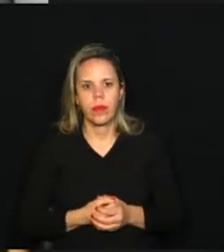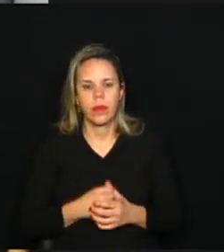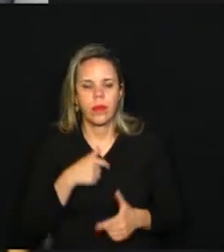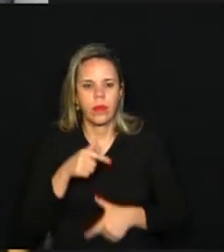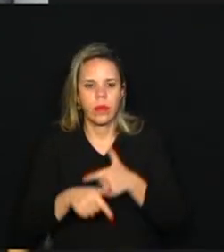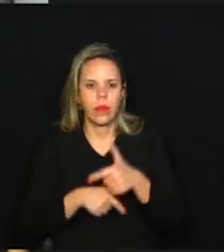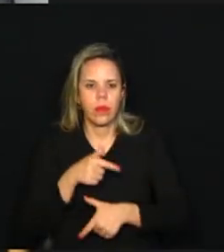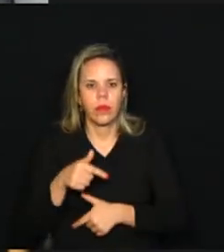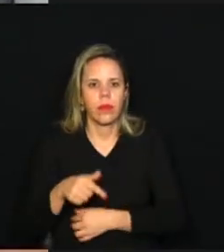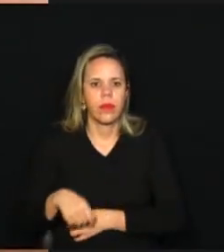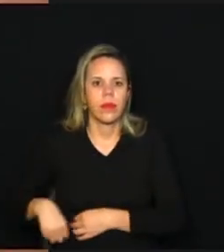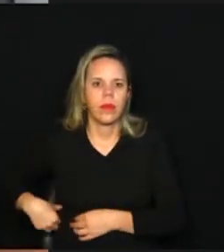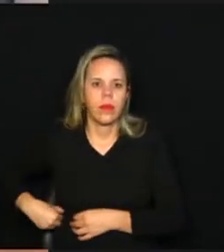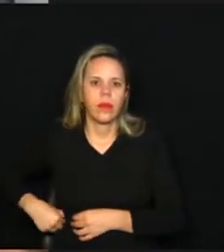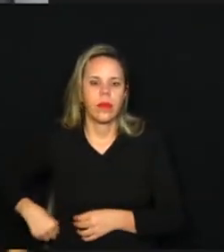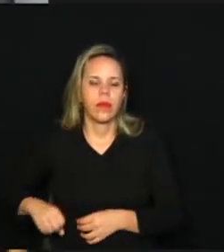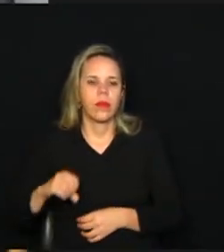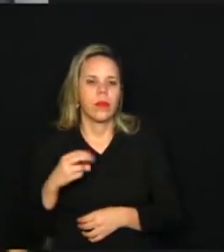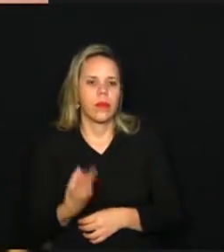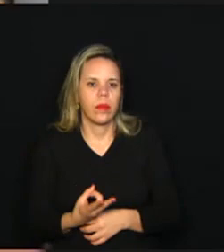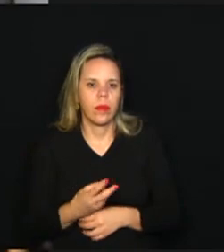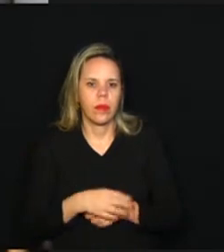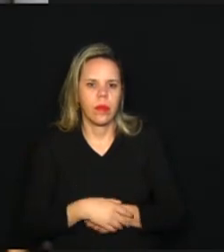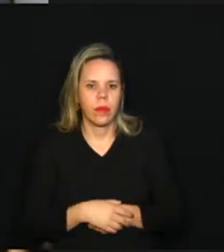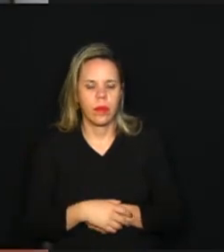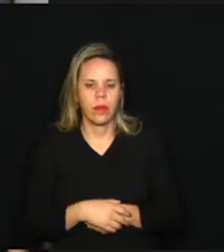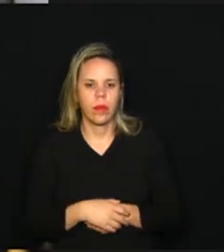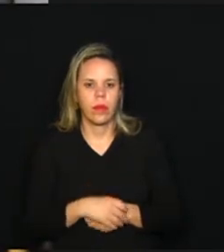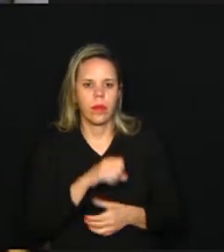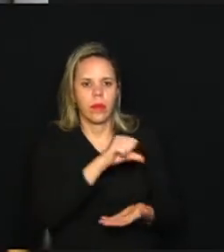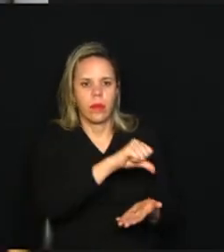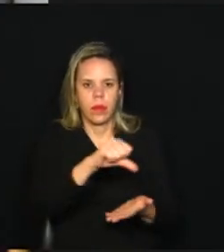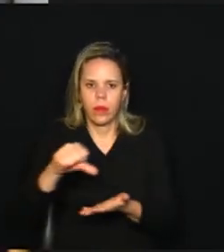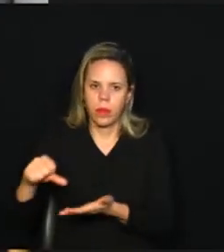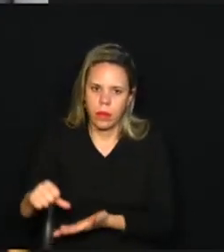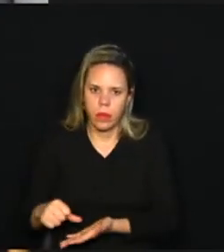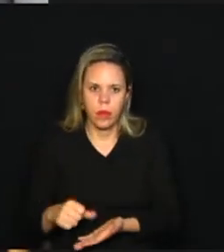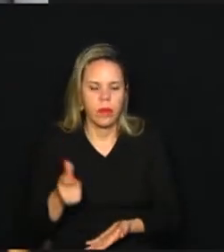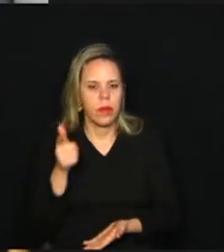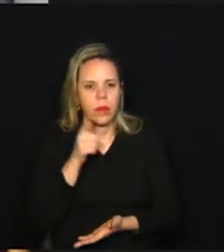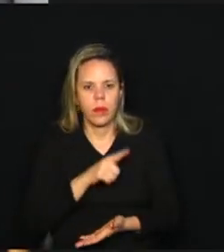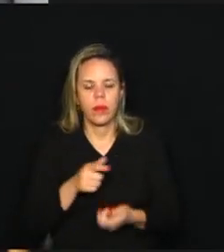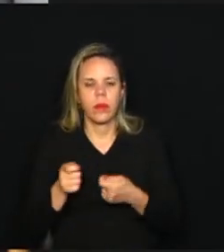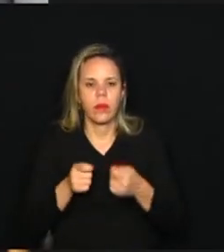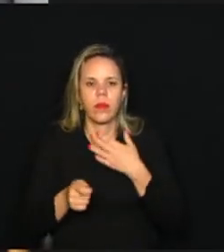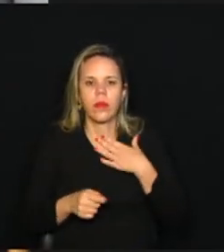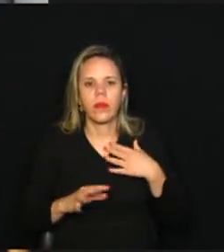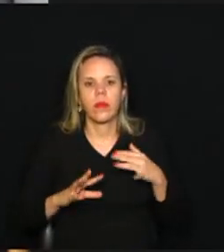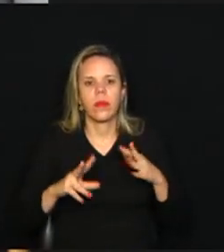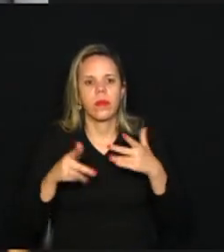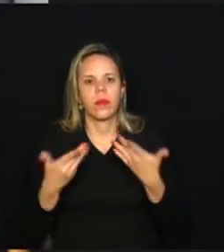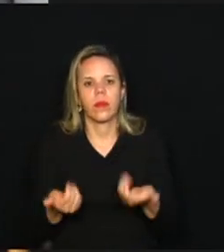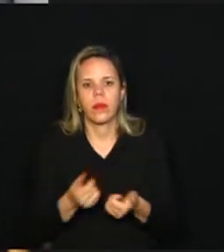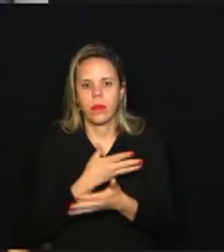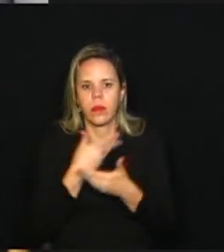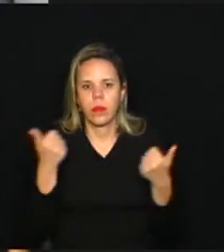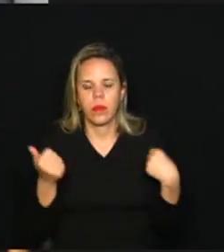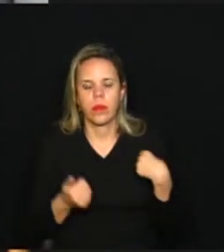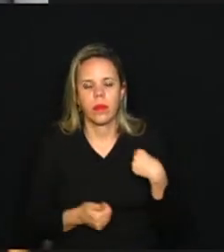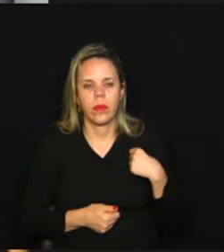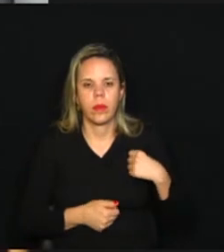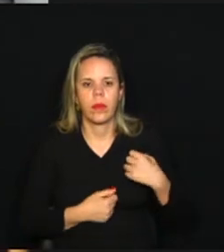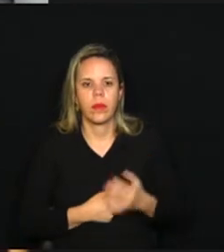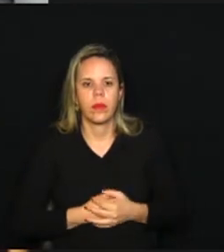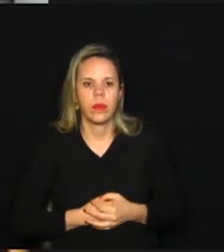atividade laboral ou em relação a regiões, a gente vai conseguir manejar tudo isso muito melhor,